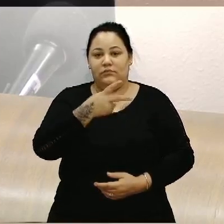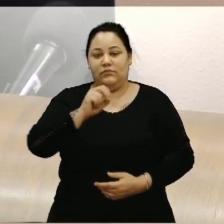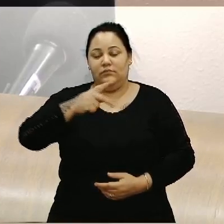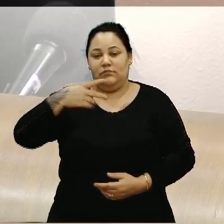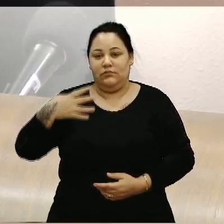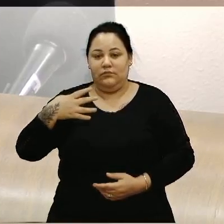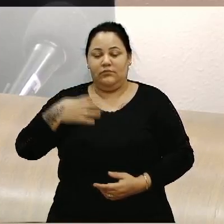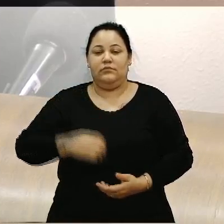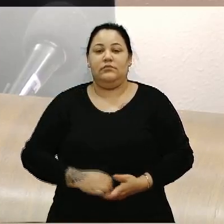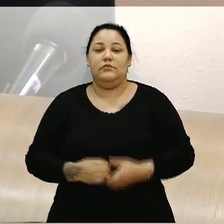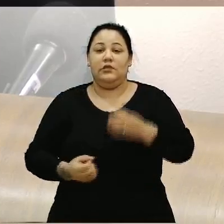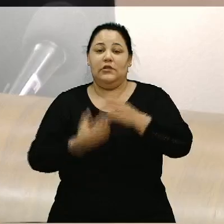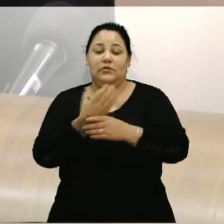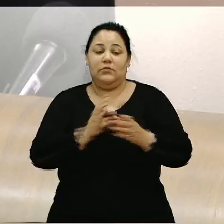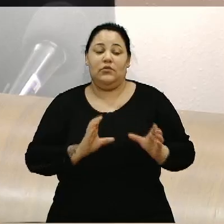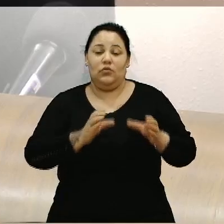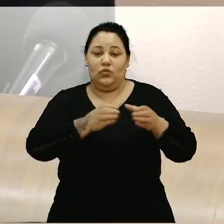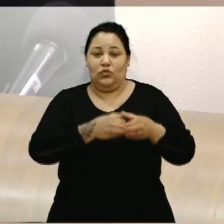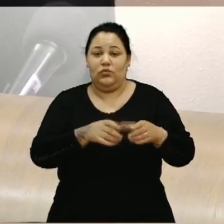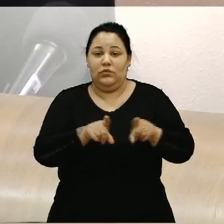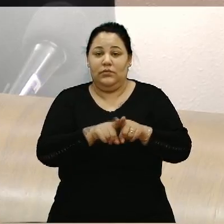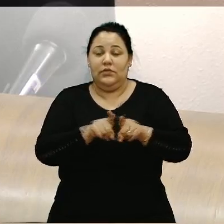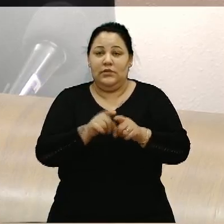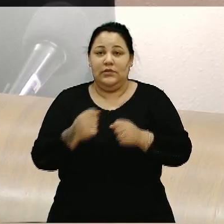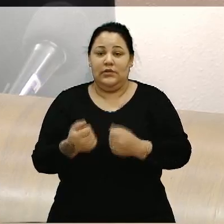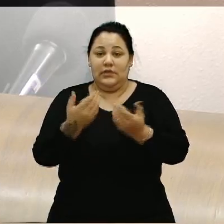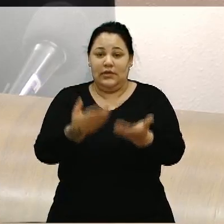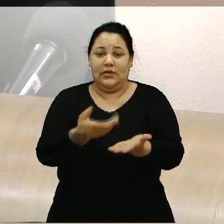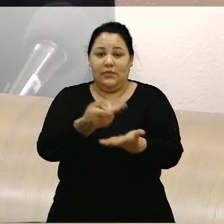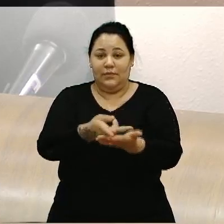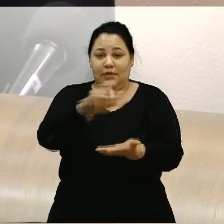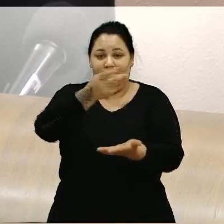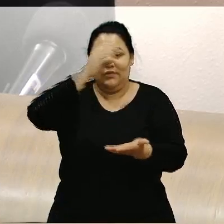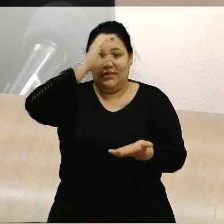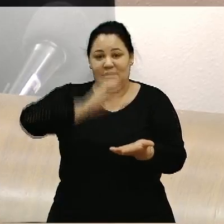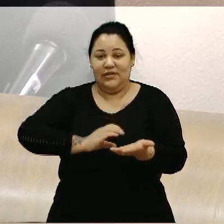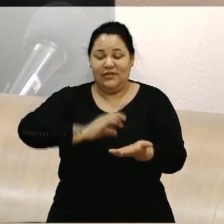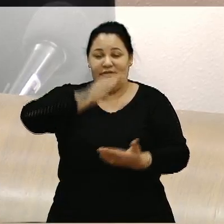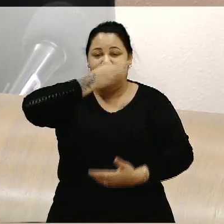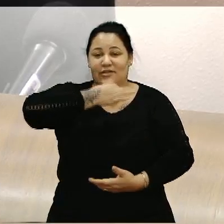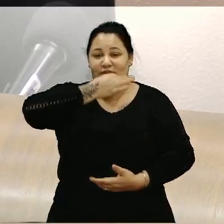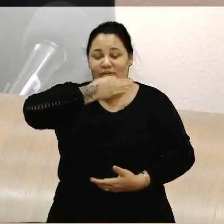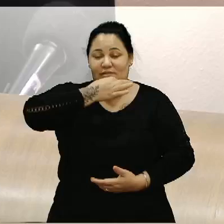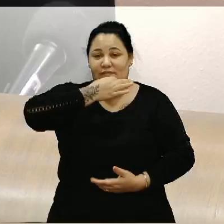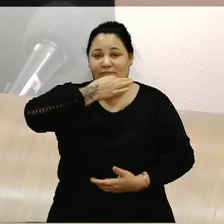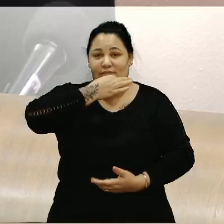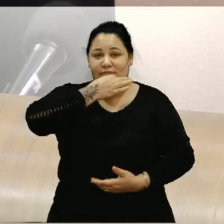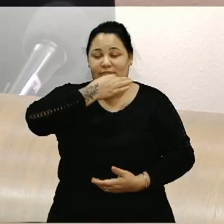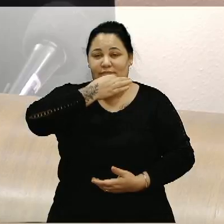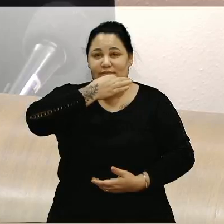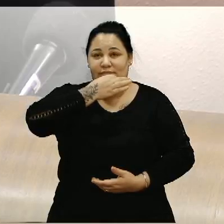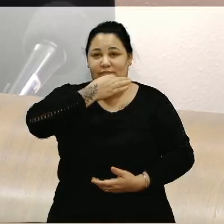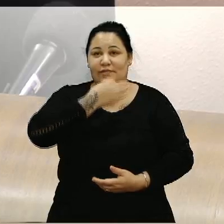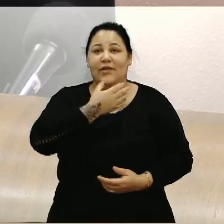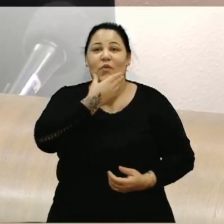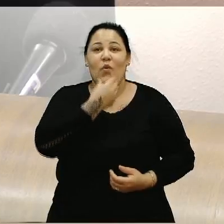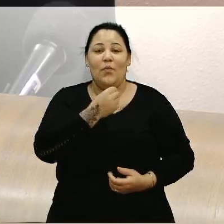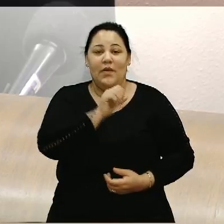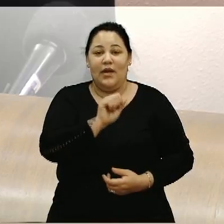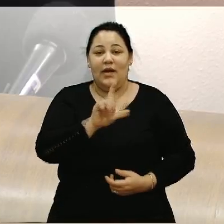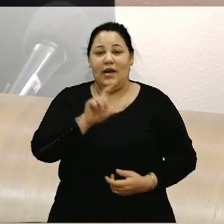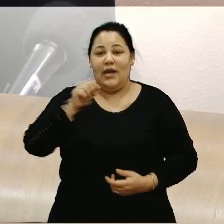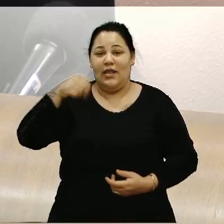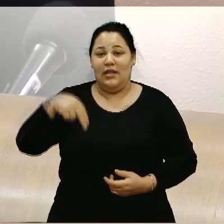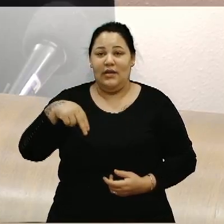102/2024, de autoria coletiva, que concede o título de cidadão caxiense ao senhor Alan